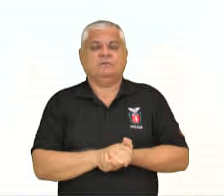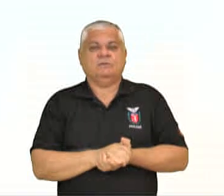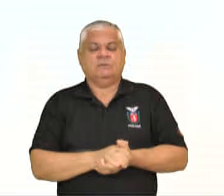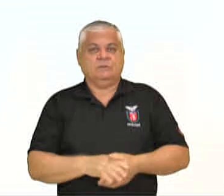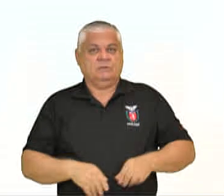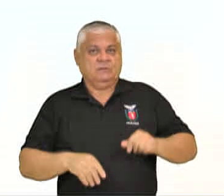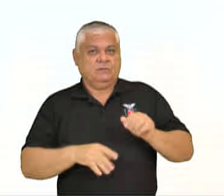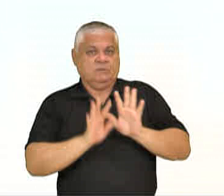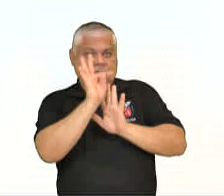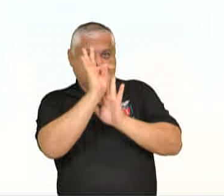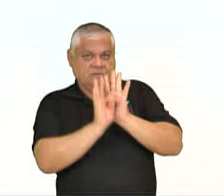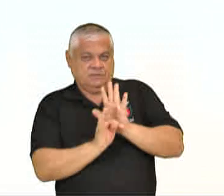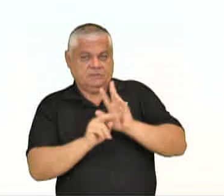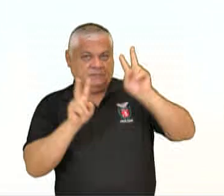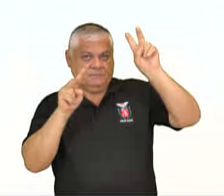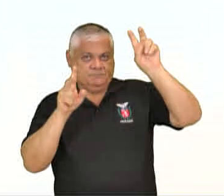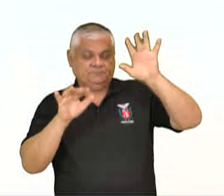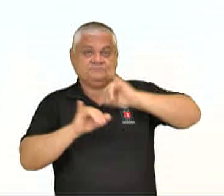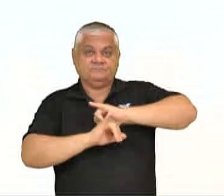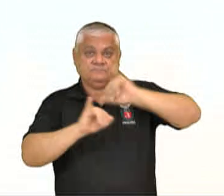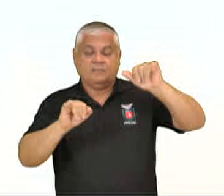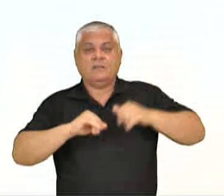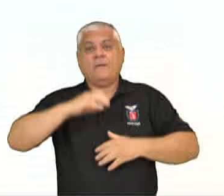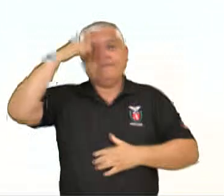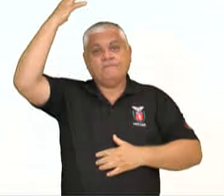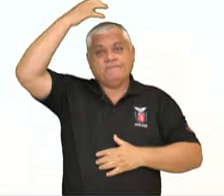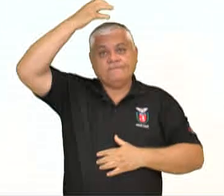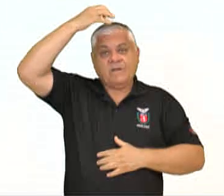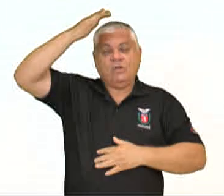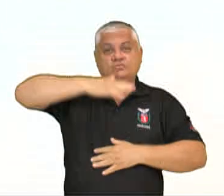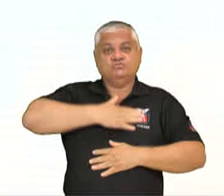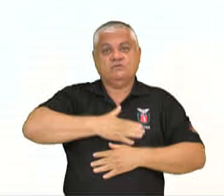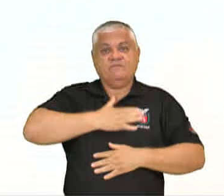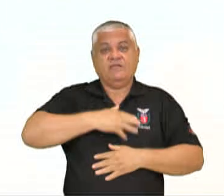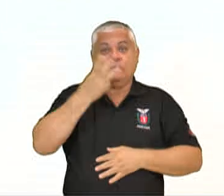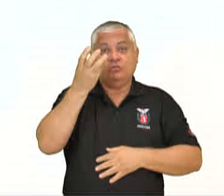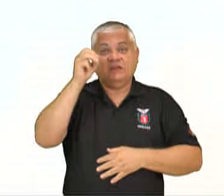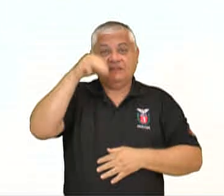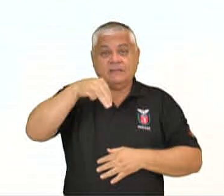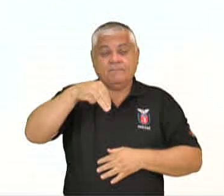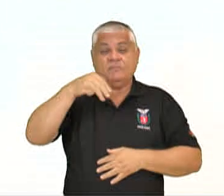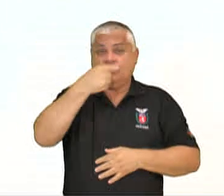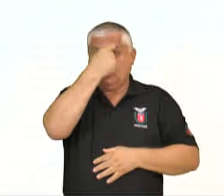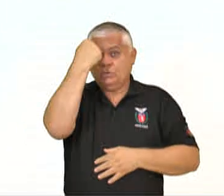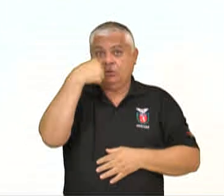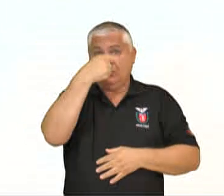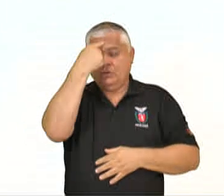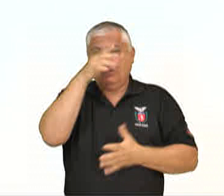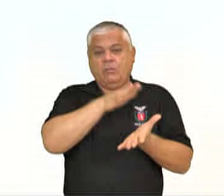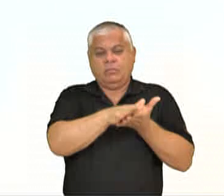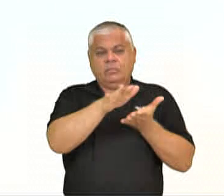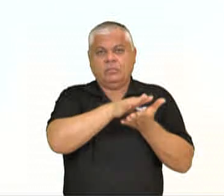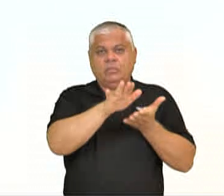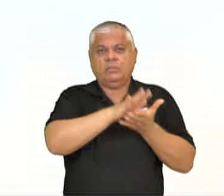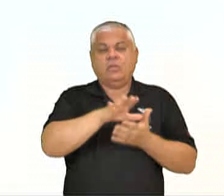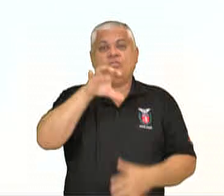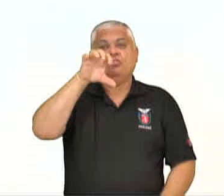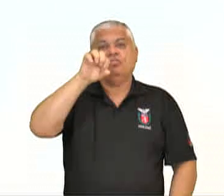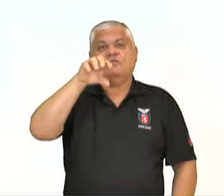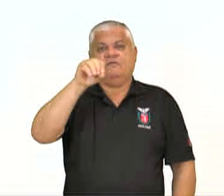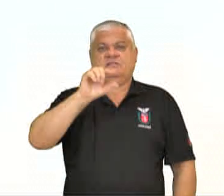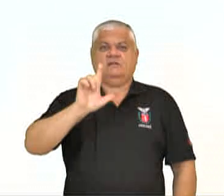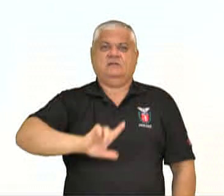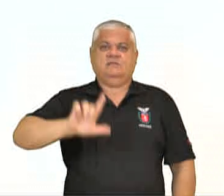texto informa que em um banho de chuveiro de 30 minutos são gastos 90 litros de água,